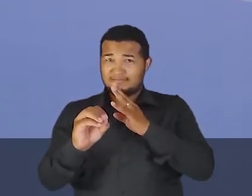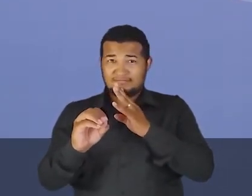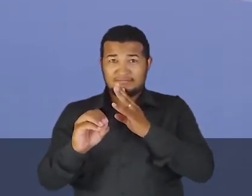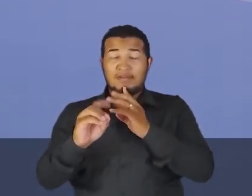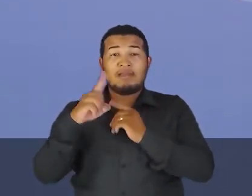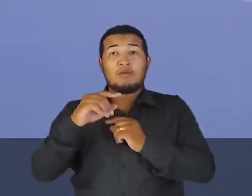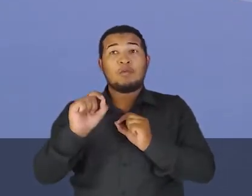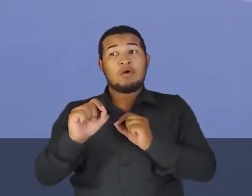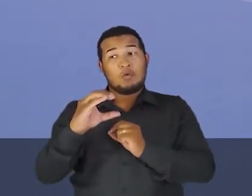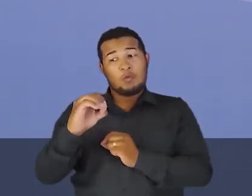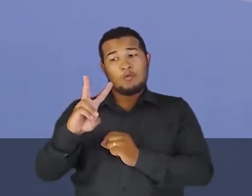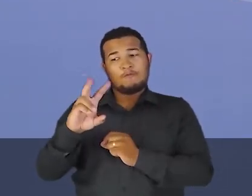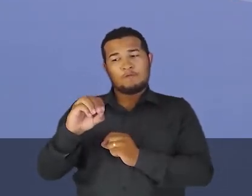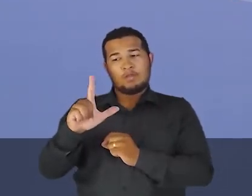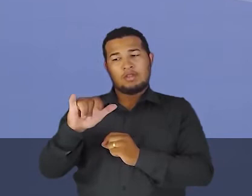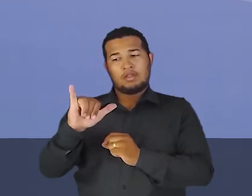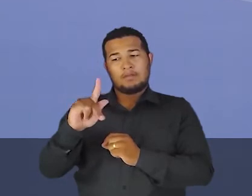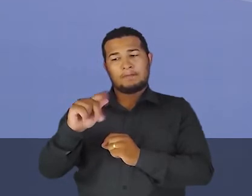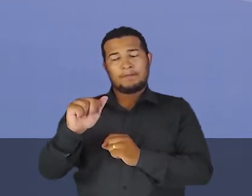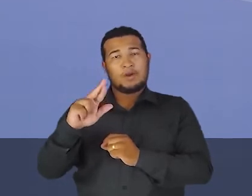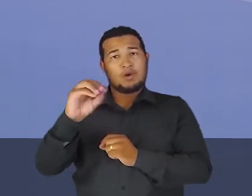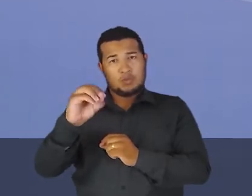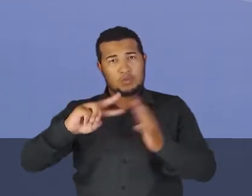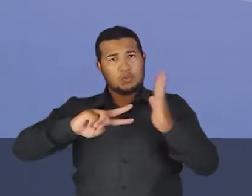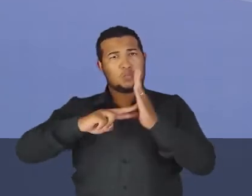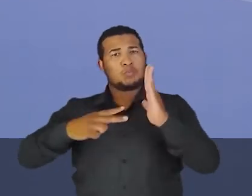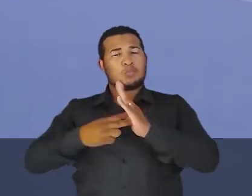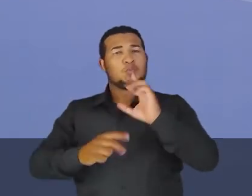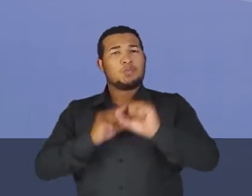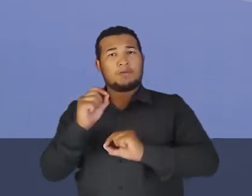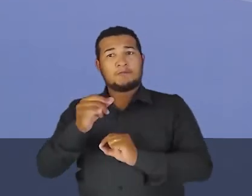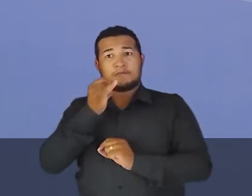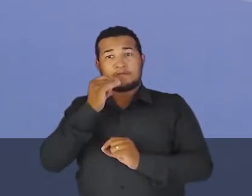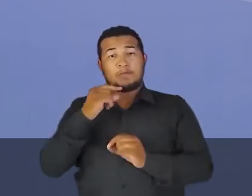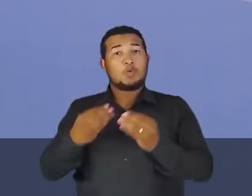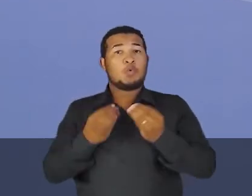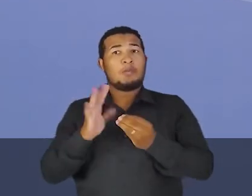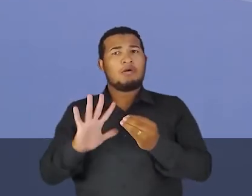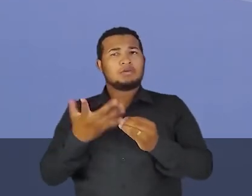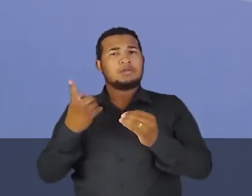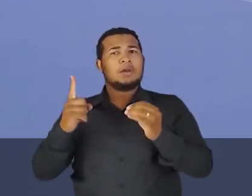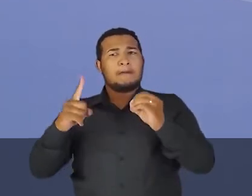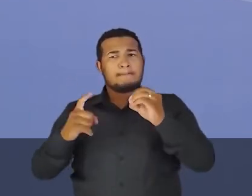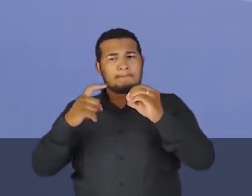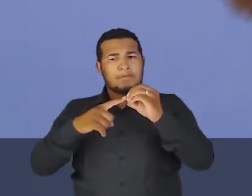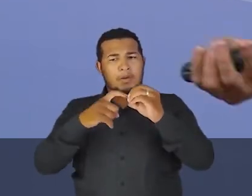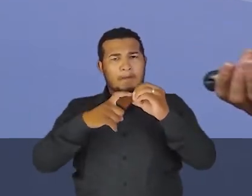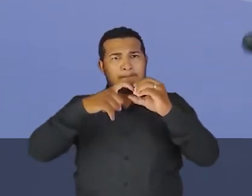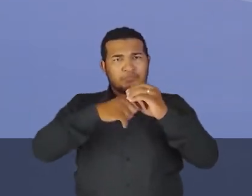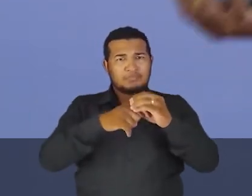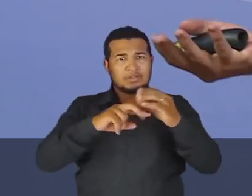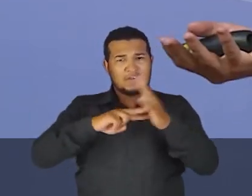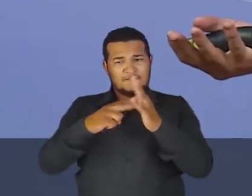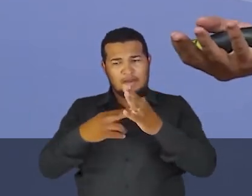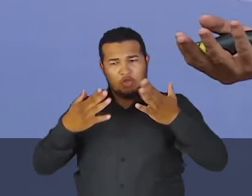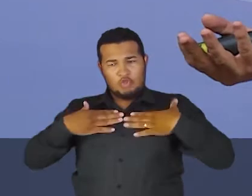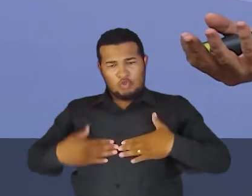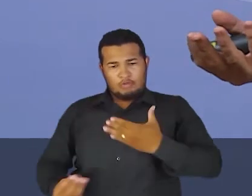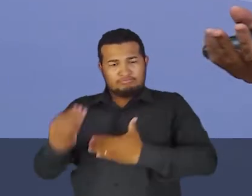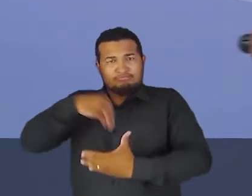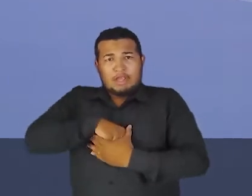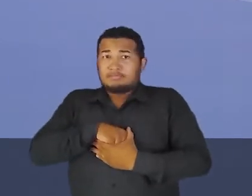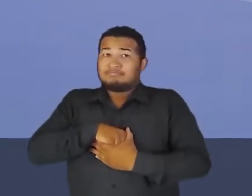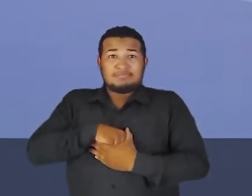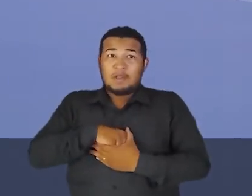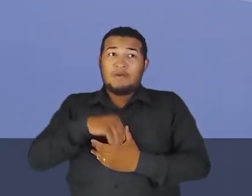animal ovolíparo é um animal em que a fecundação acontece fora do corpo dos pais, ou